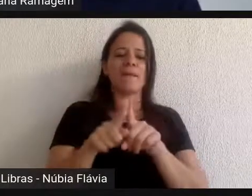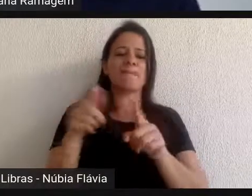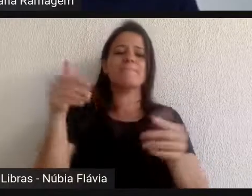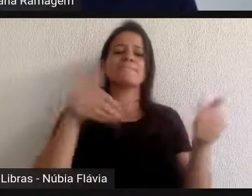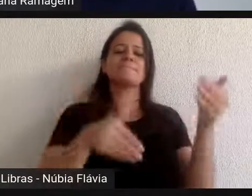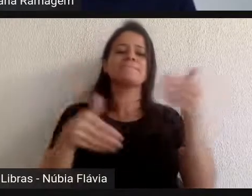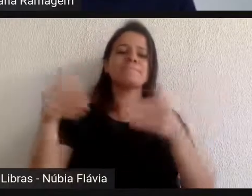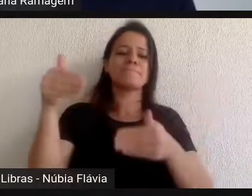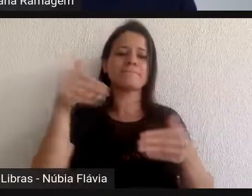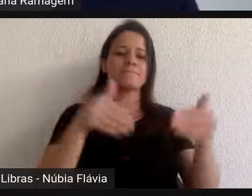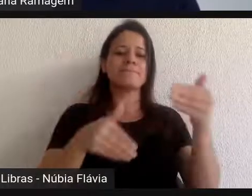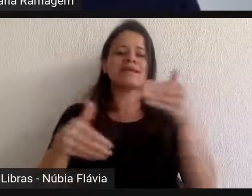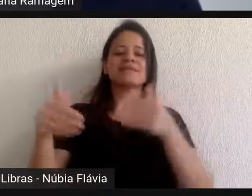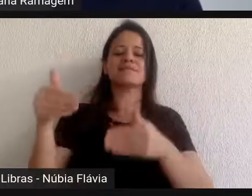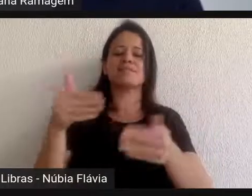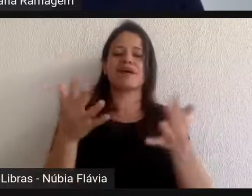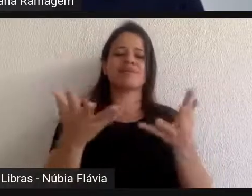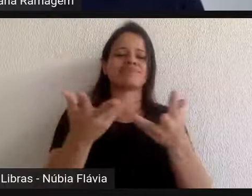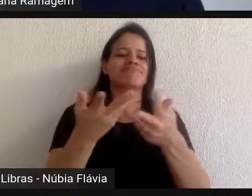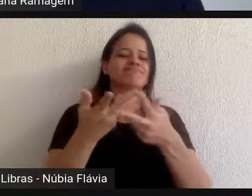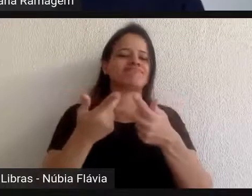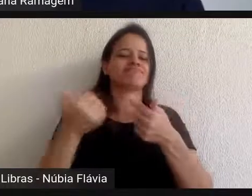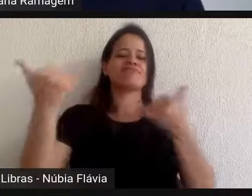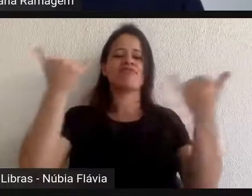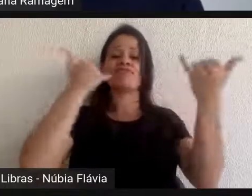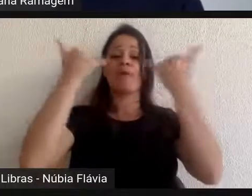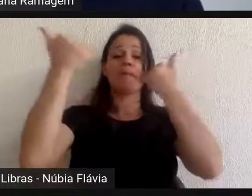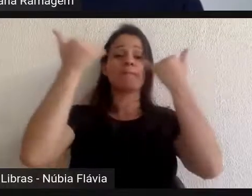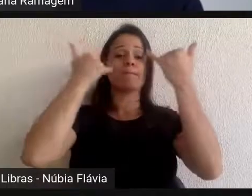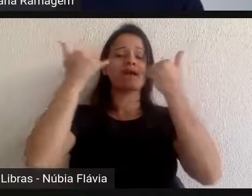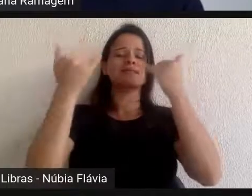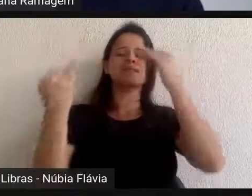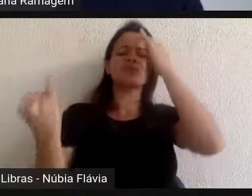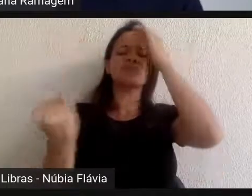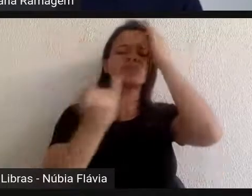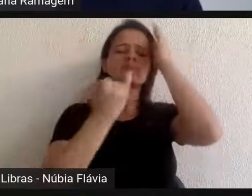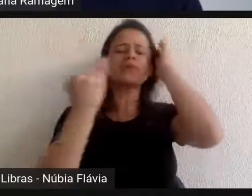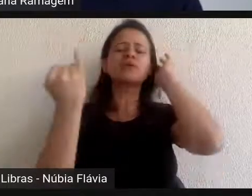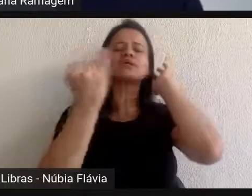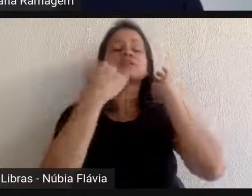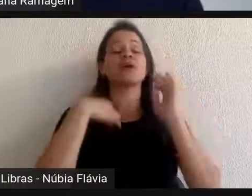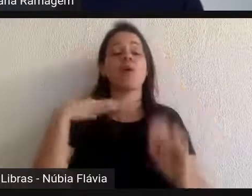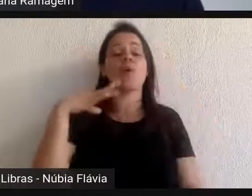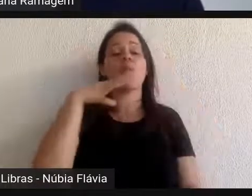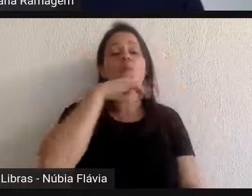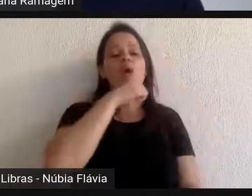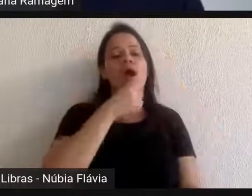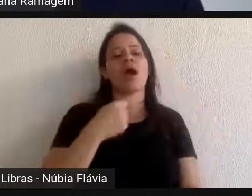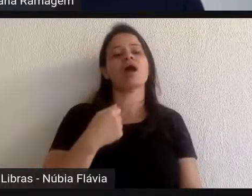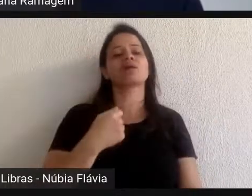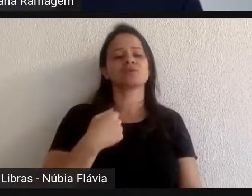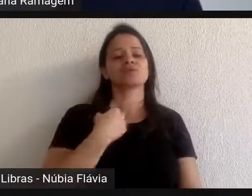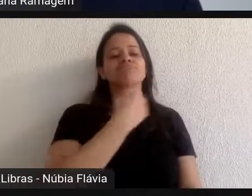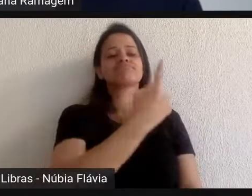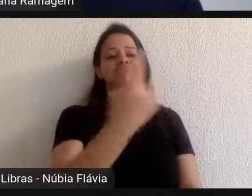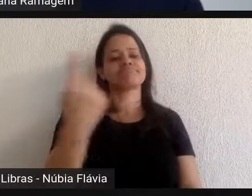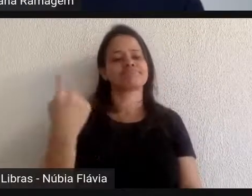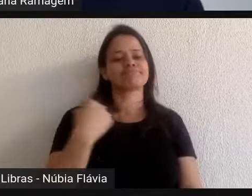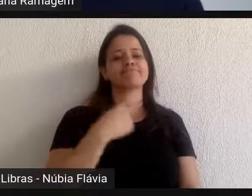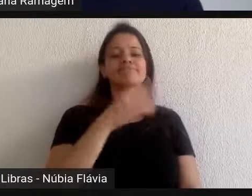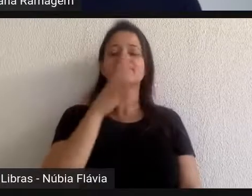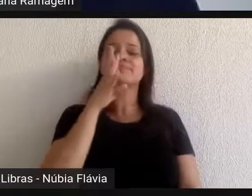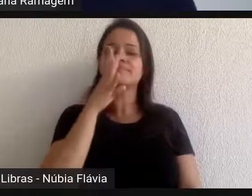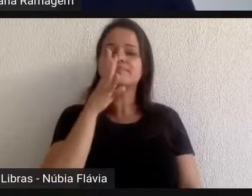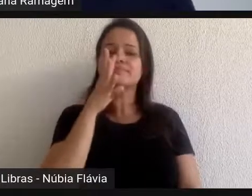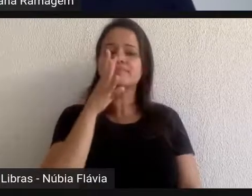foi muito rica, né? Foram informações muito importantes, eu acho que para gente, que para servidores da Câmara,